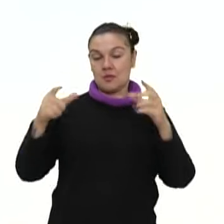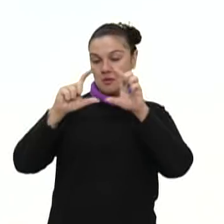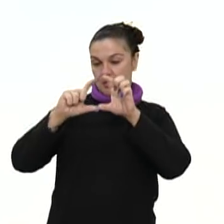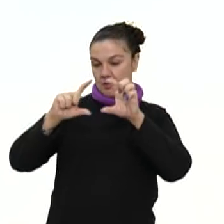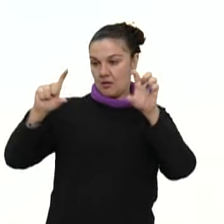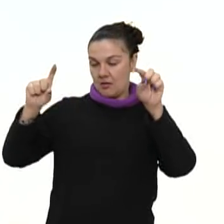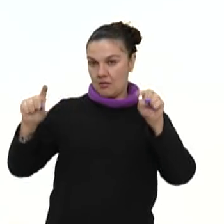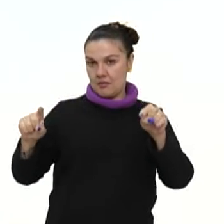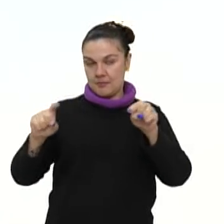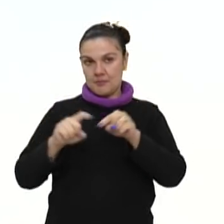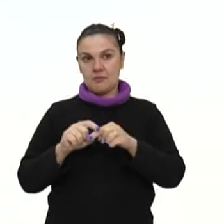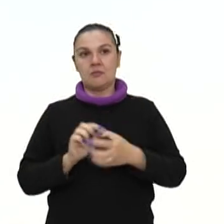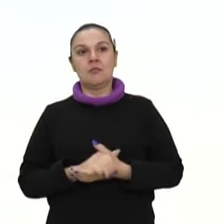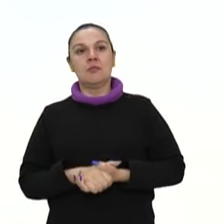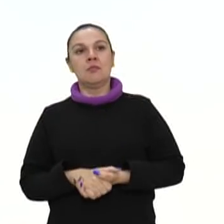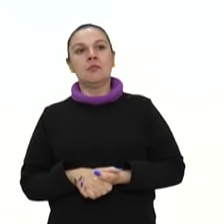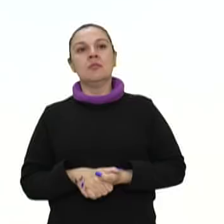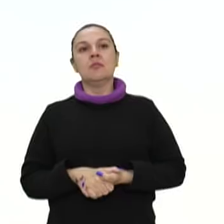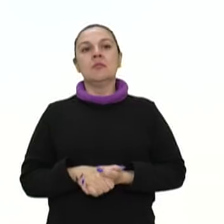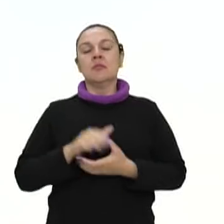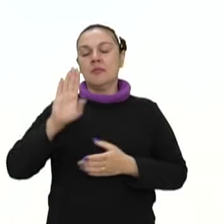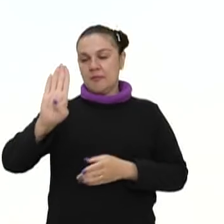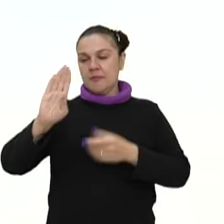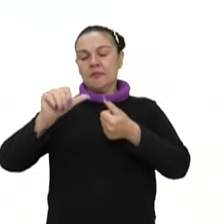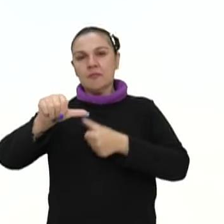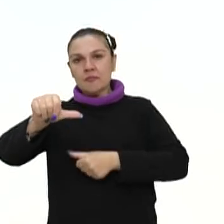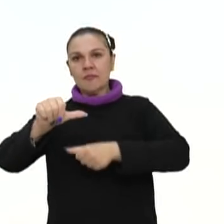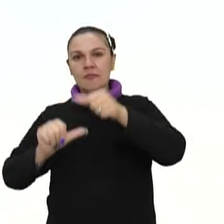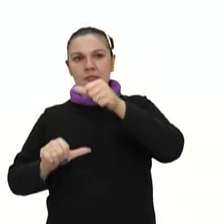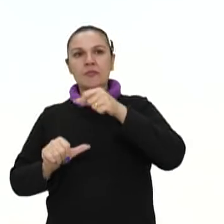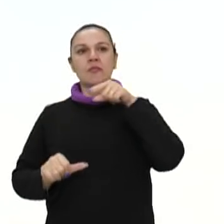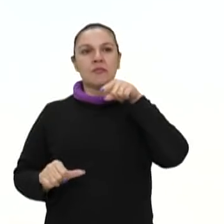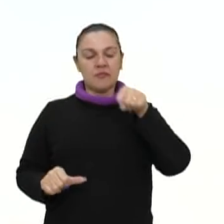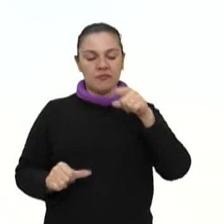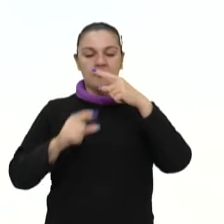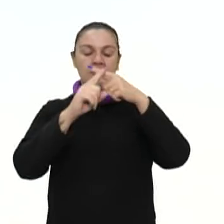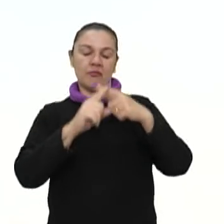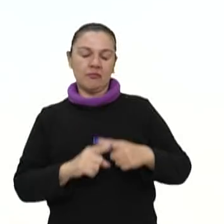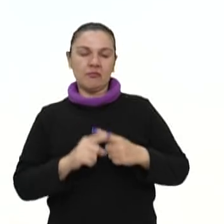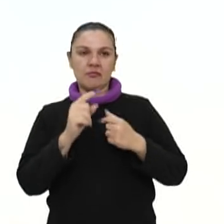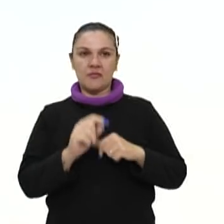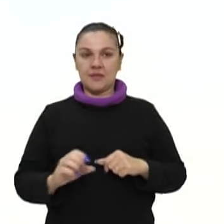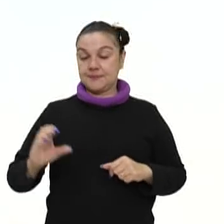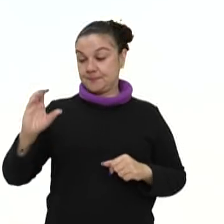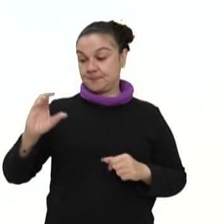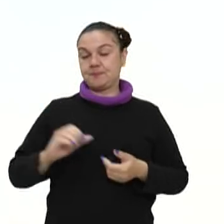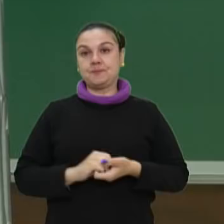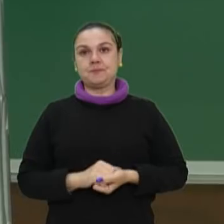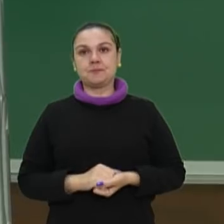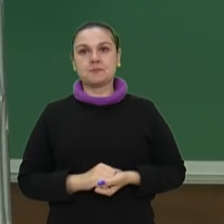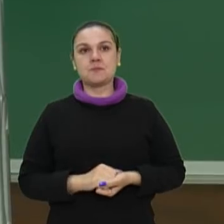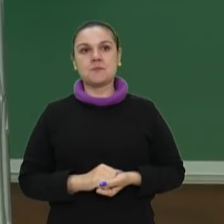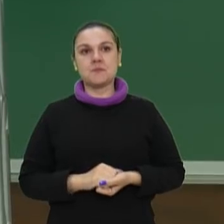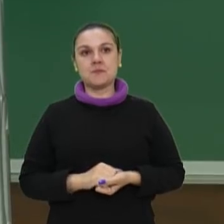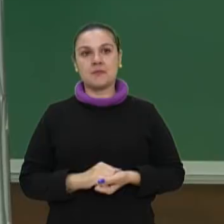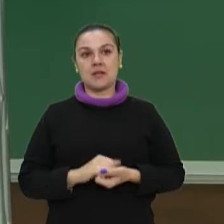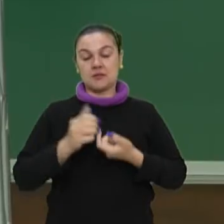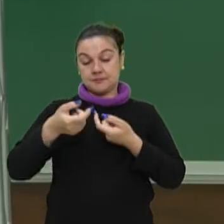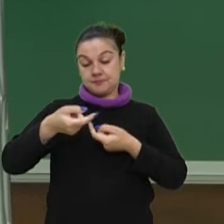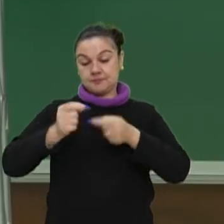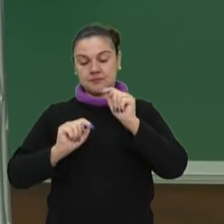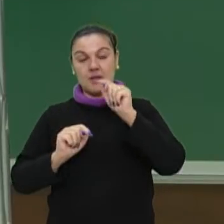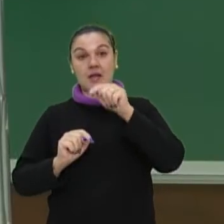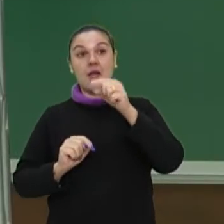que a soma é o b com o sinal trocado, né? E o produto das duas raízes é o termo c, tá? Quando eu coloco menos